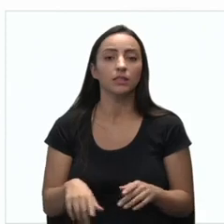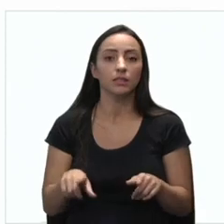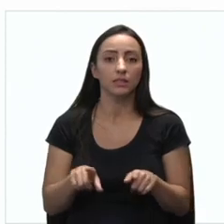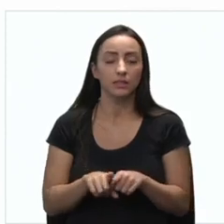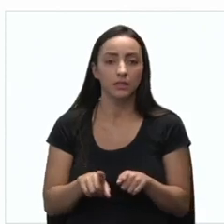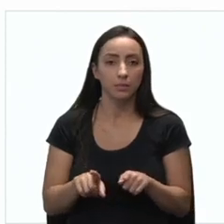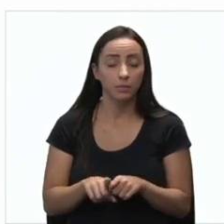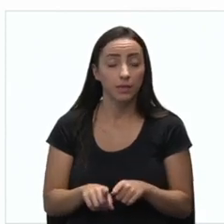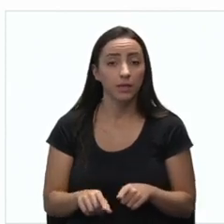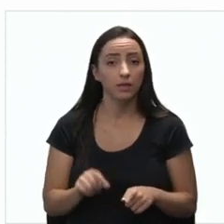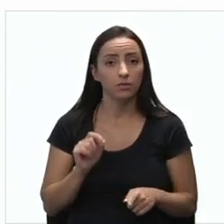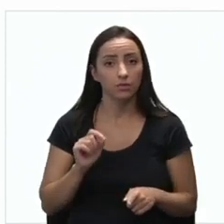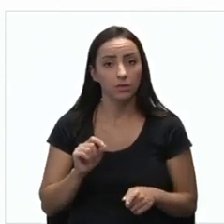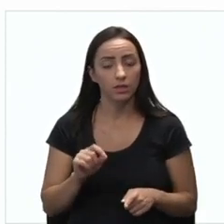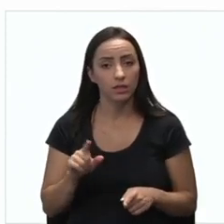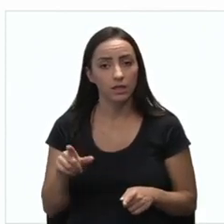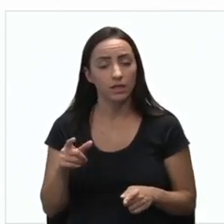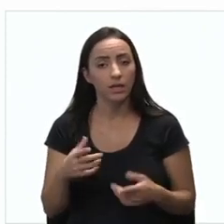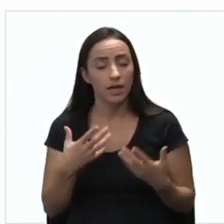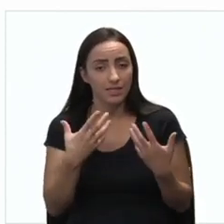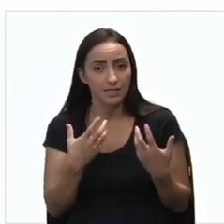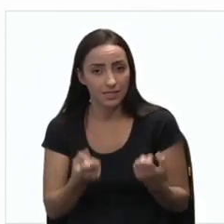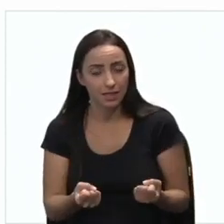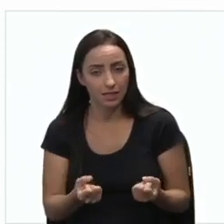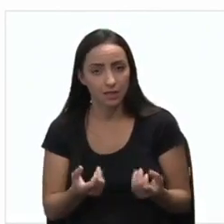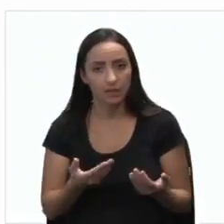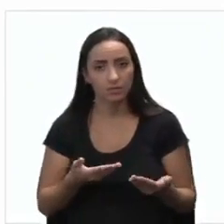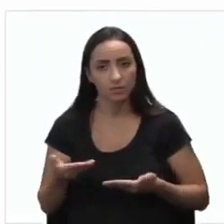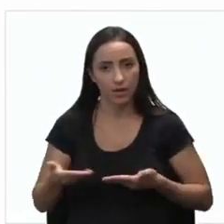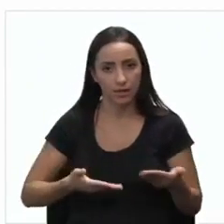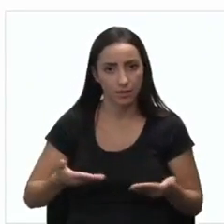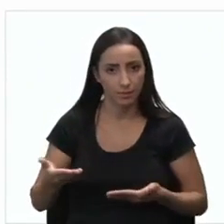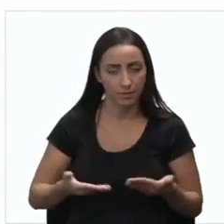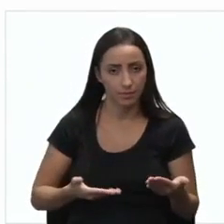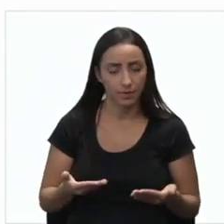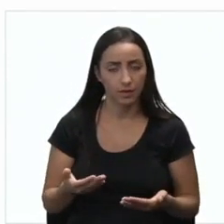né? Adesão ao tratamento.